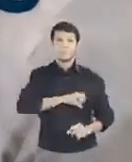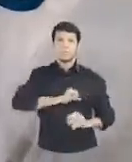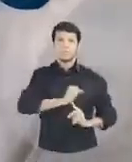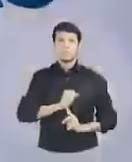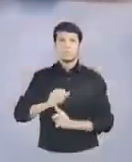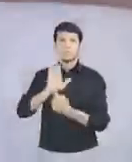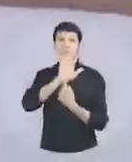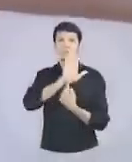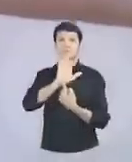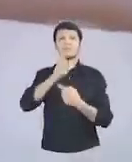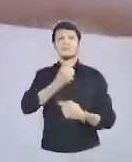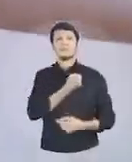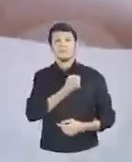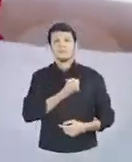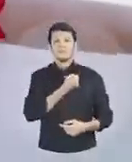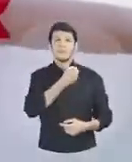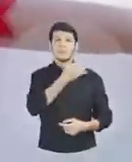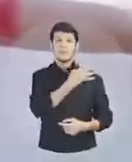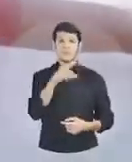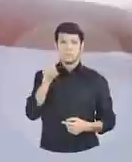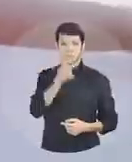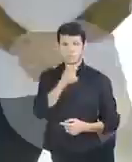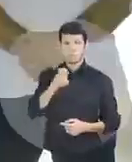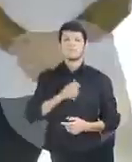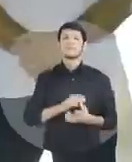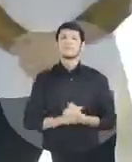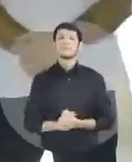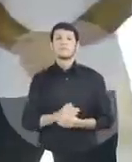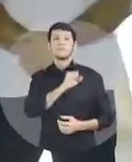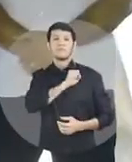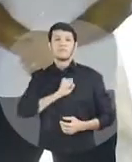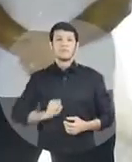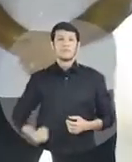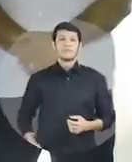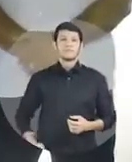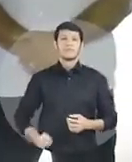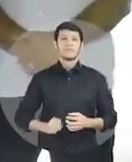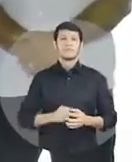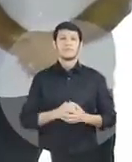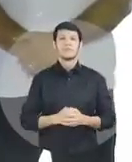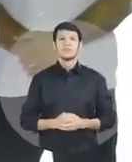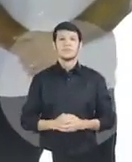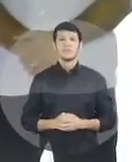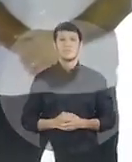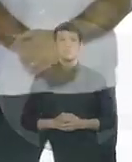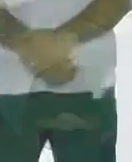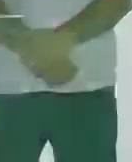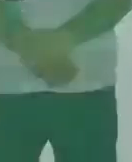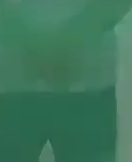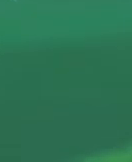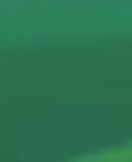Amazonas, meu amor, com Plínio Valério, senador.